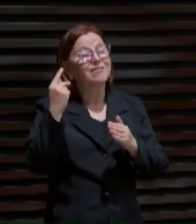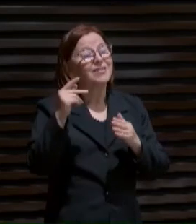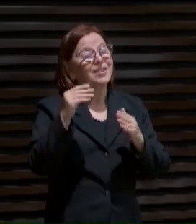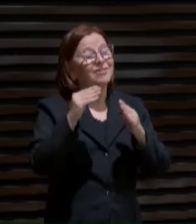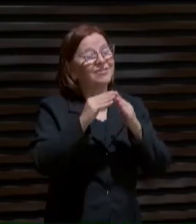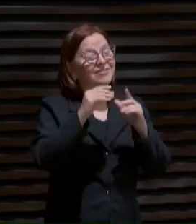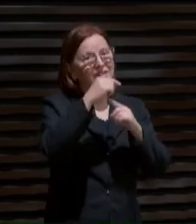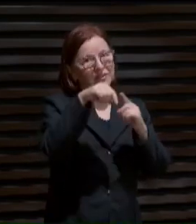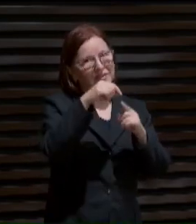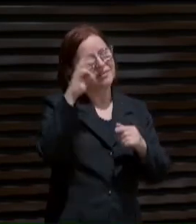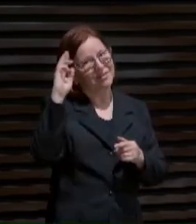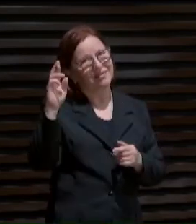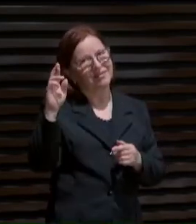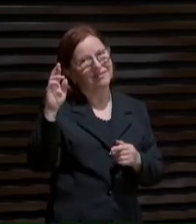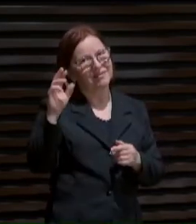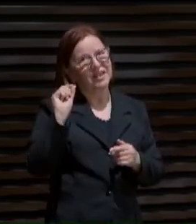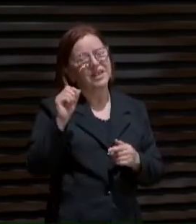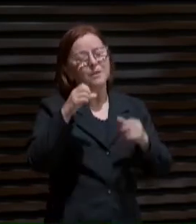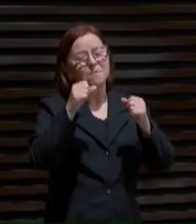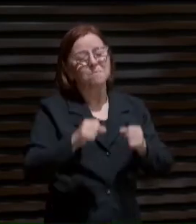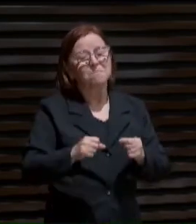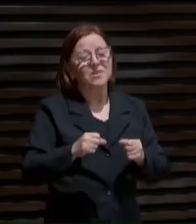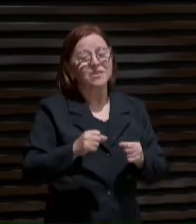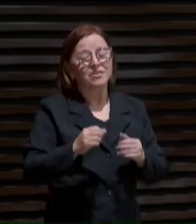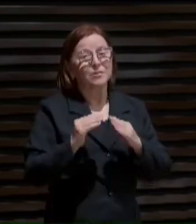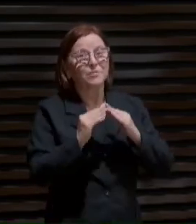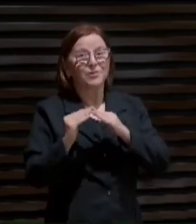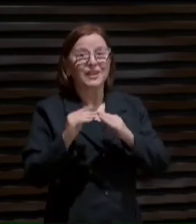quem poderá morar no teu Santo Monte